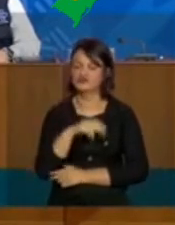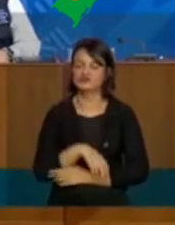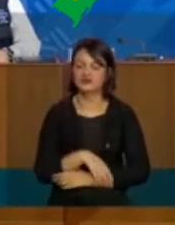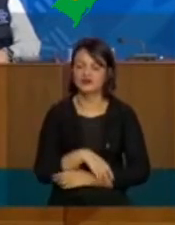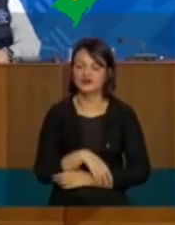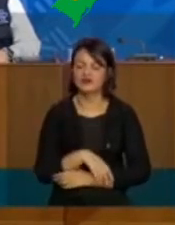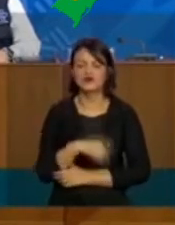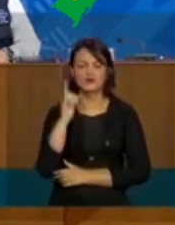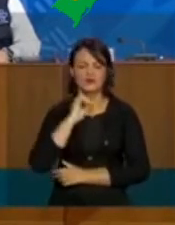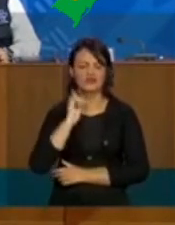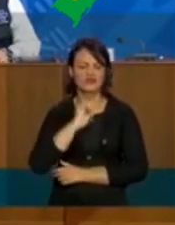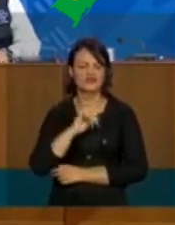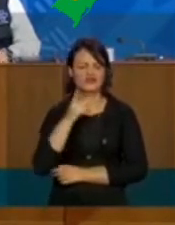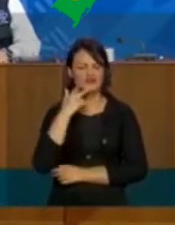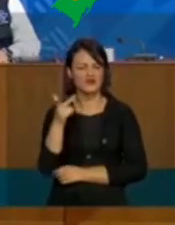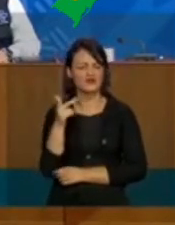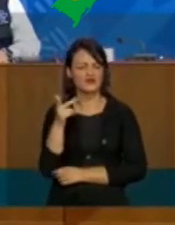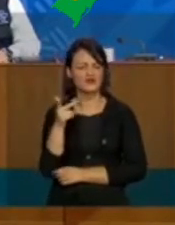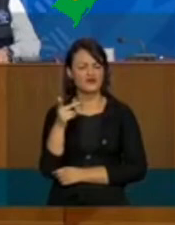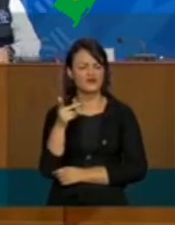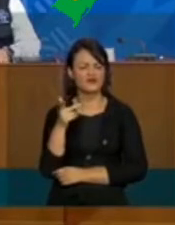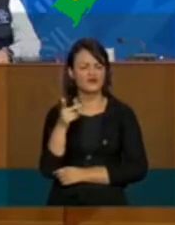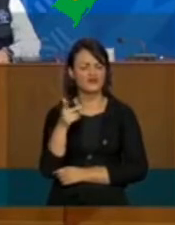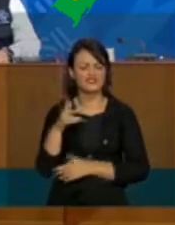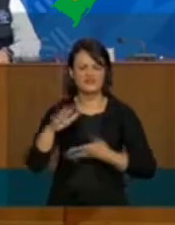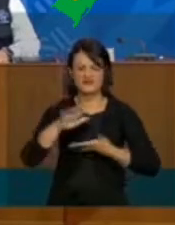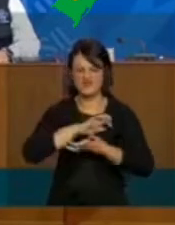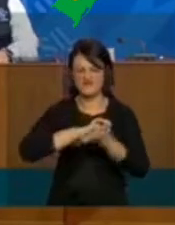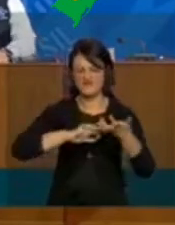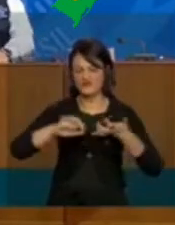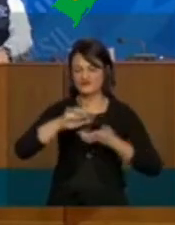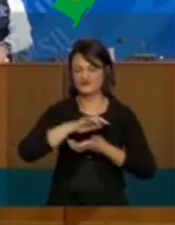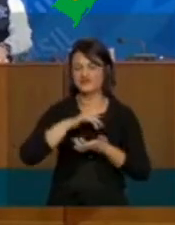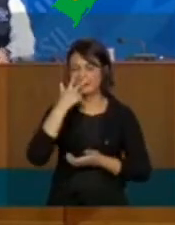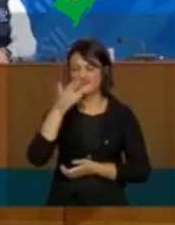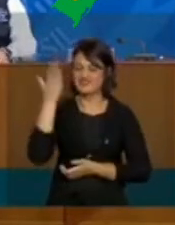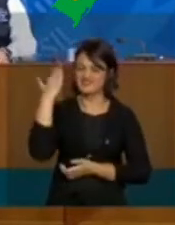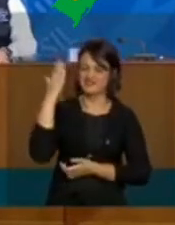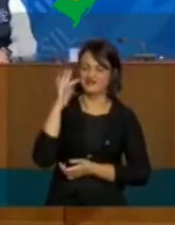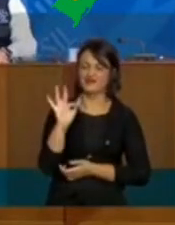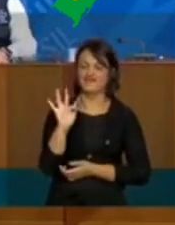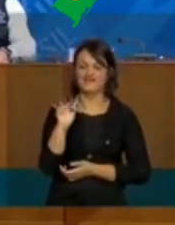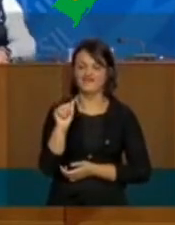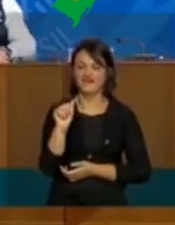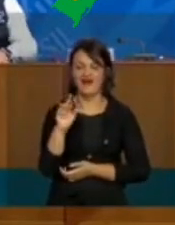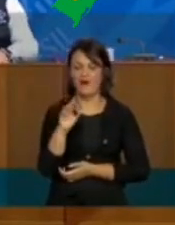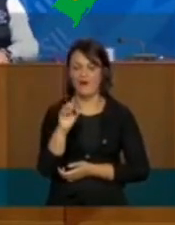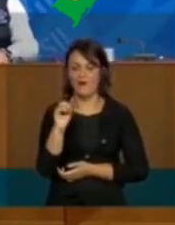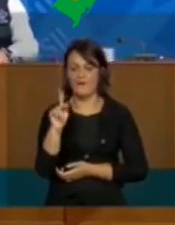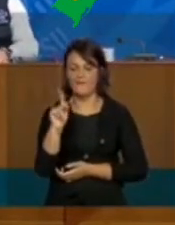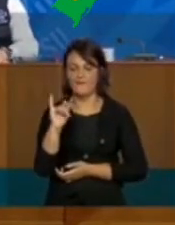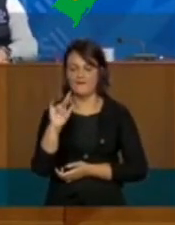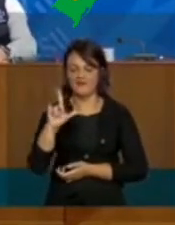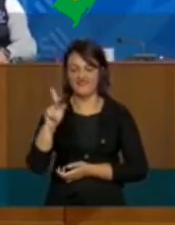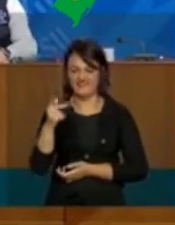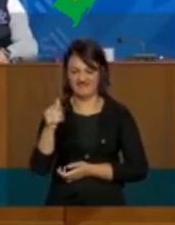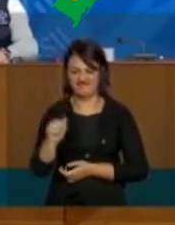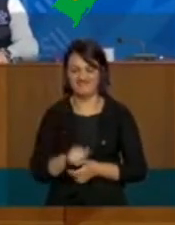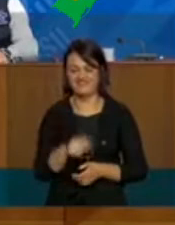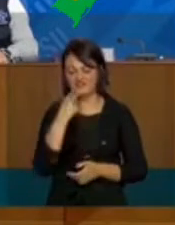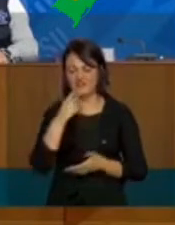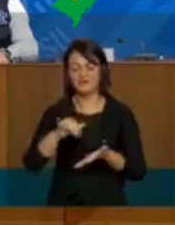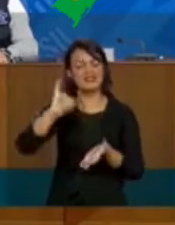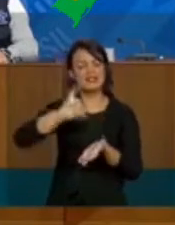O mineiro que falou? Quase que saiu uma revolução farroupilha lá. Então, Débora, da Rádio Gaúcha, sobre as capitais com